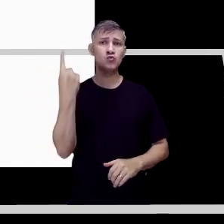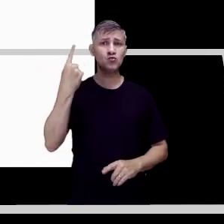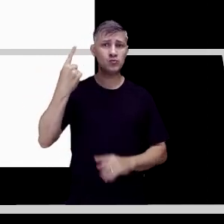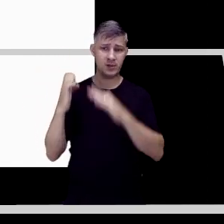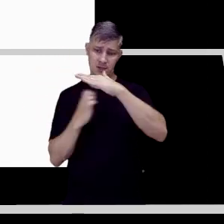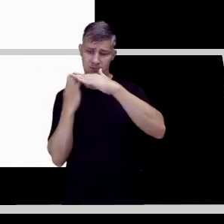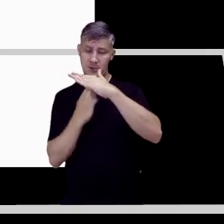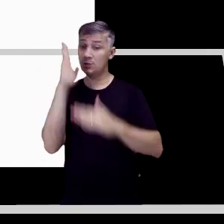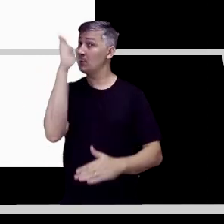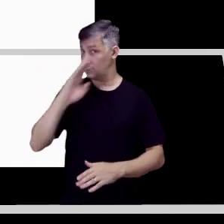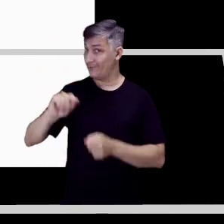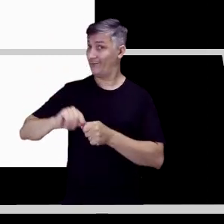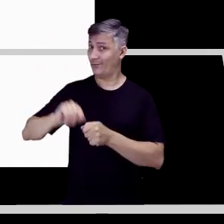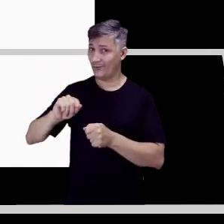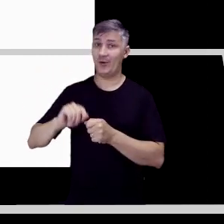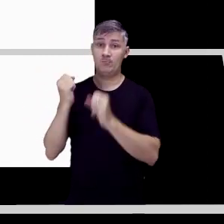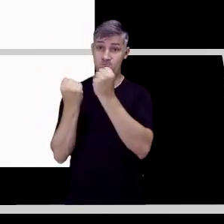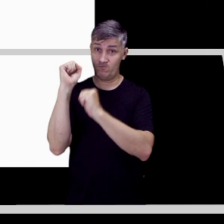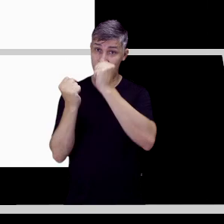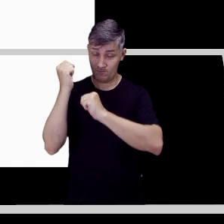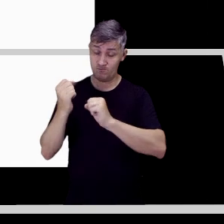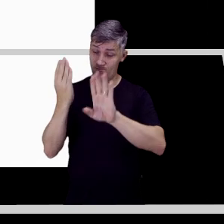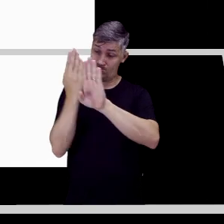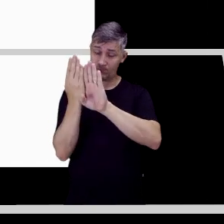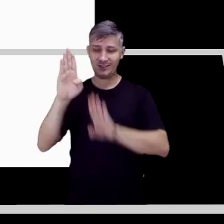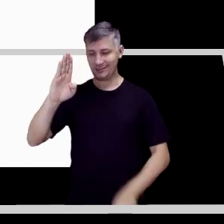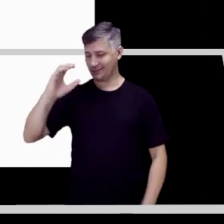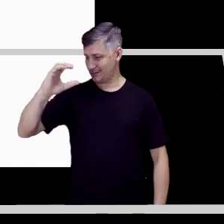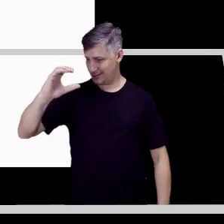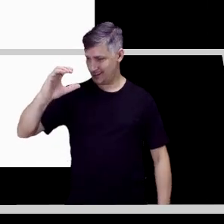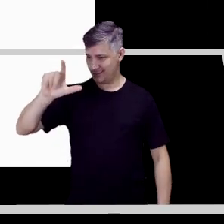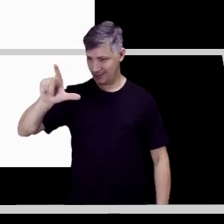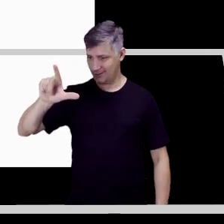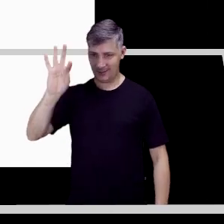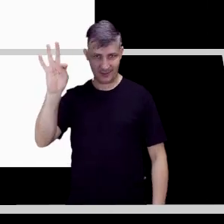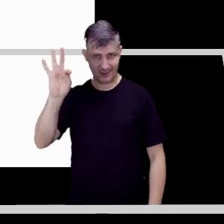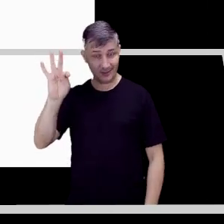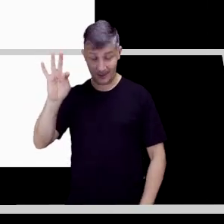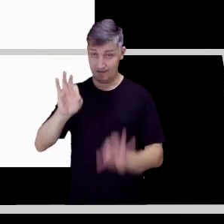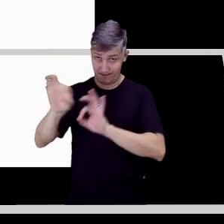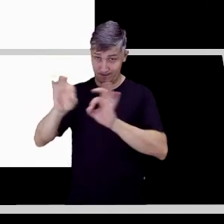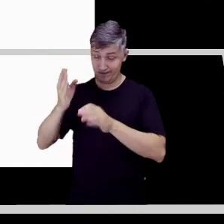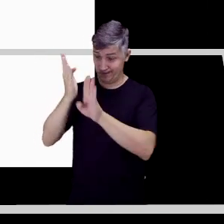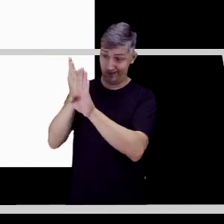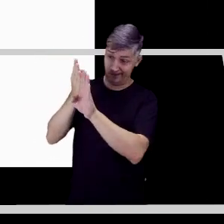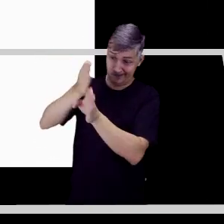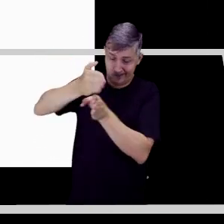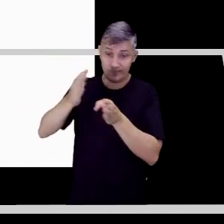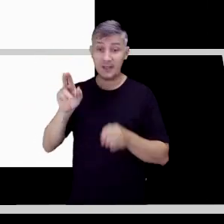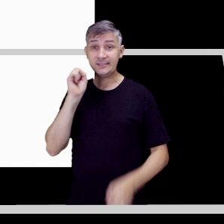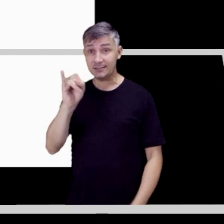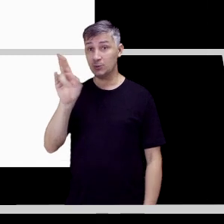só existia uma empresa aqui no Brasil que fabricava os painéis de CLT, e justamente o fato